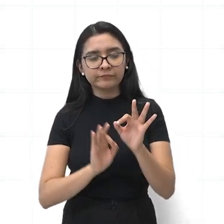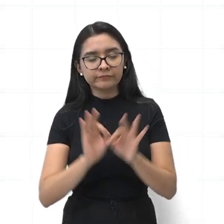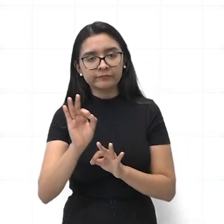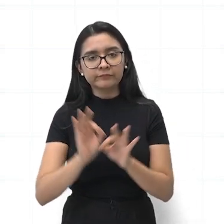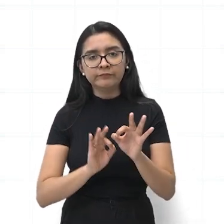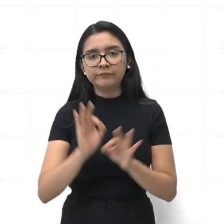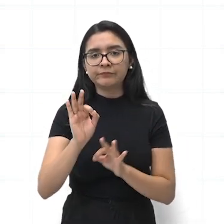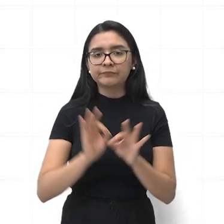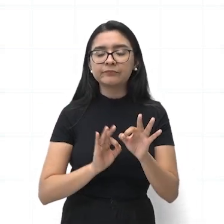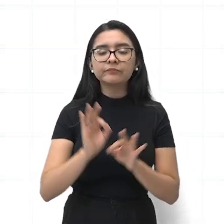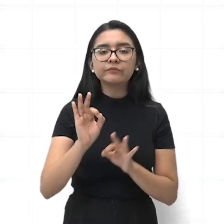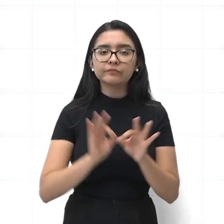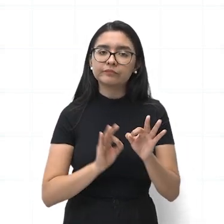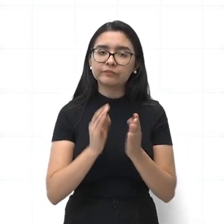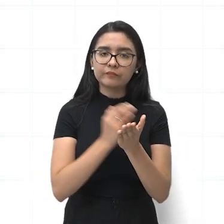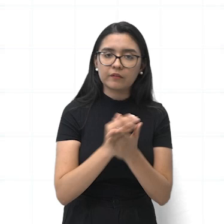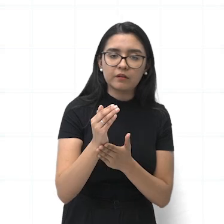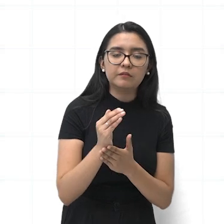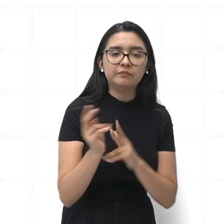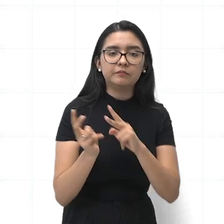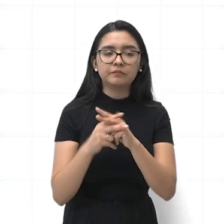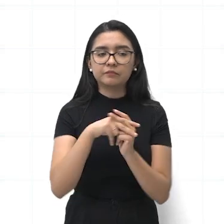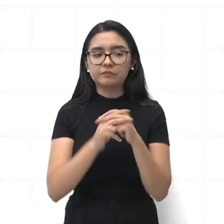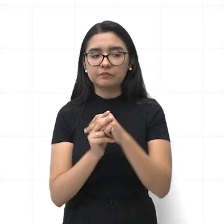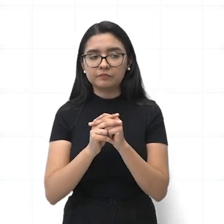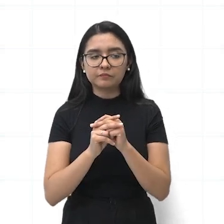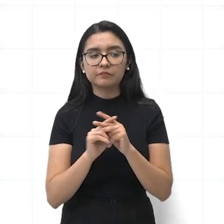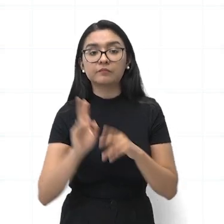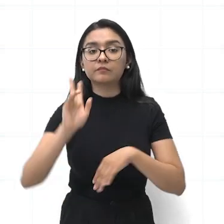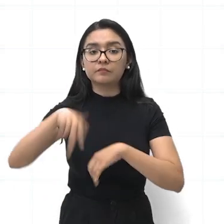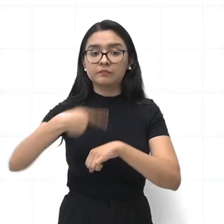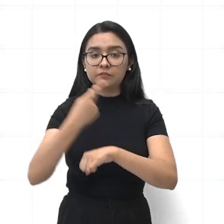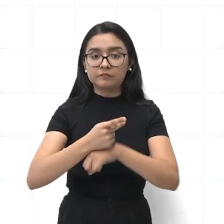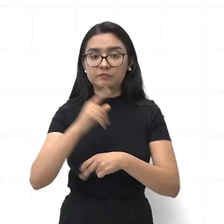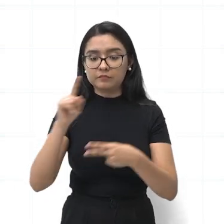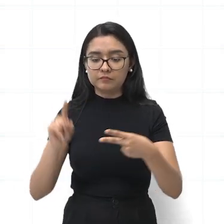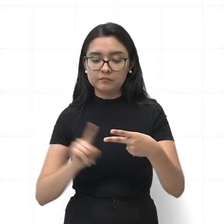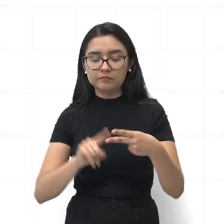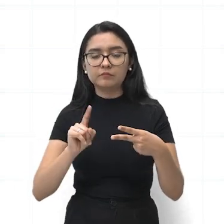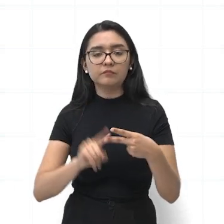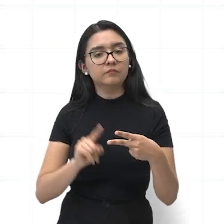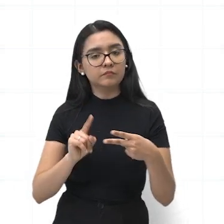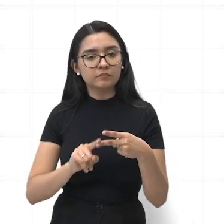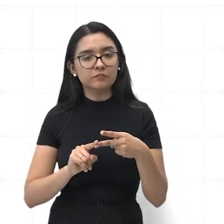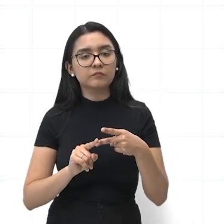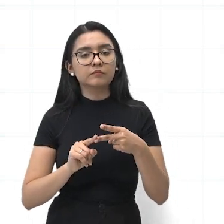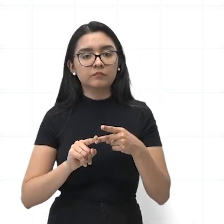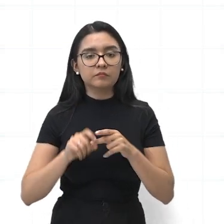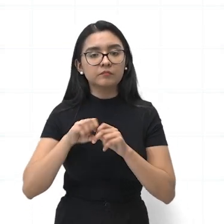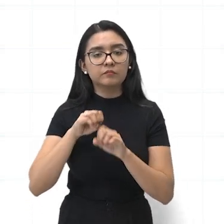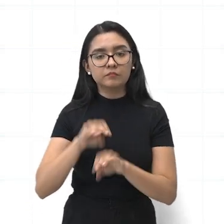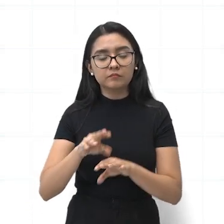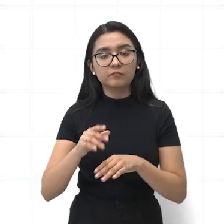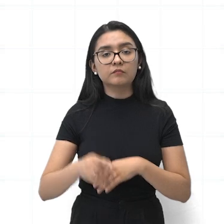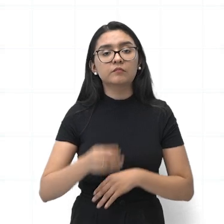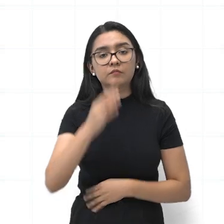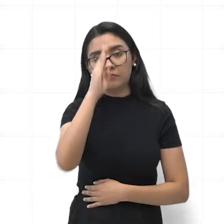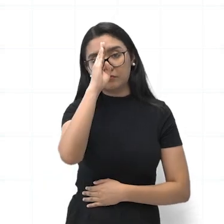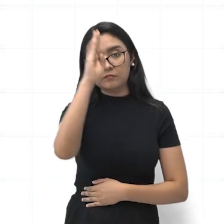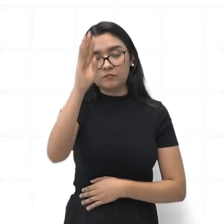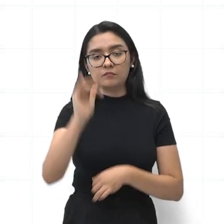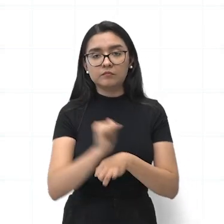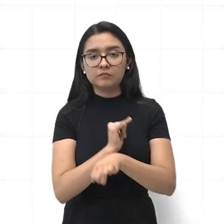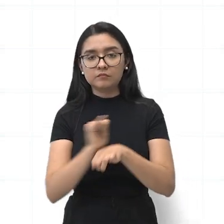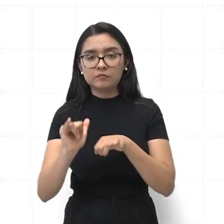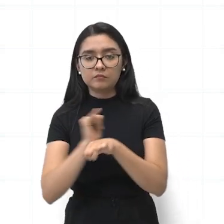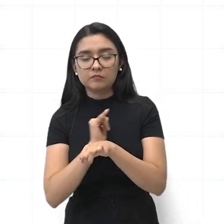estão preparando para iniciar. Logo em seguida, vem a aplicação das principais técnicas utilizadas